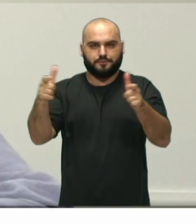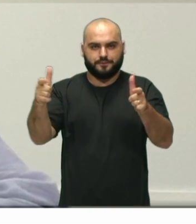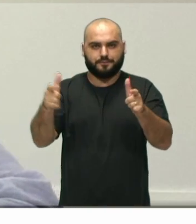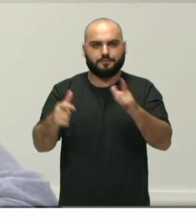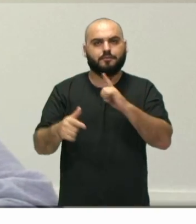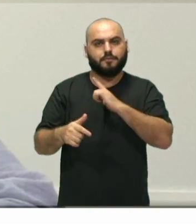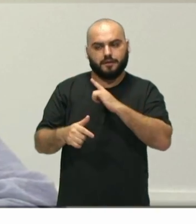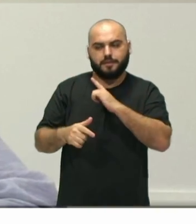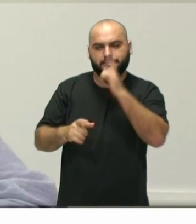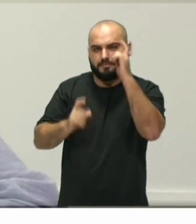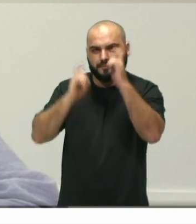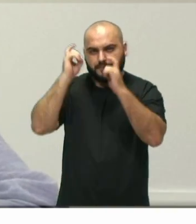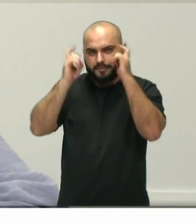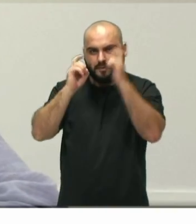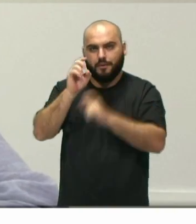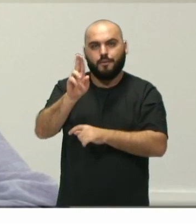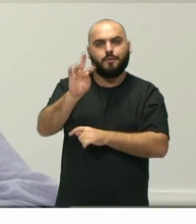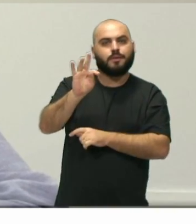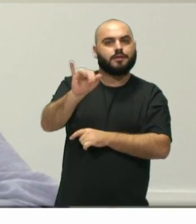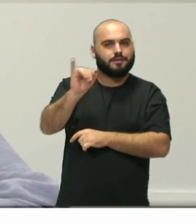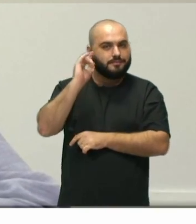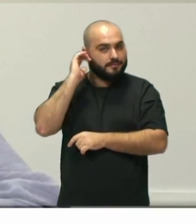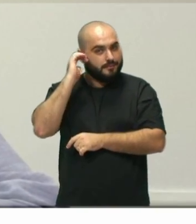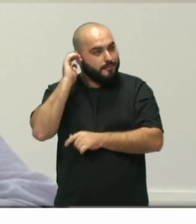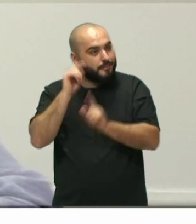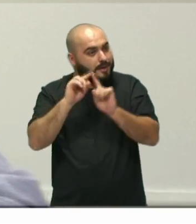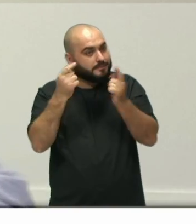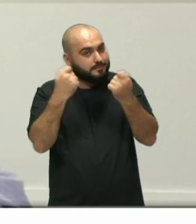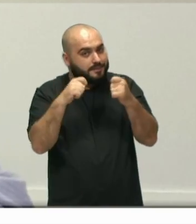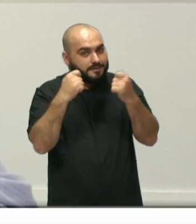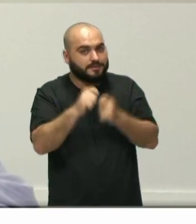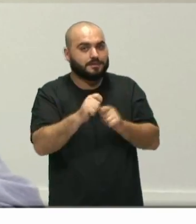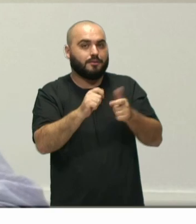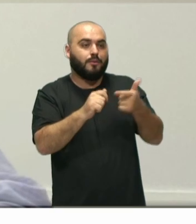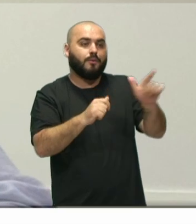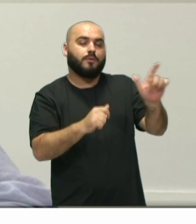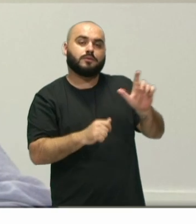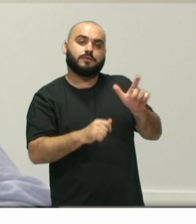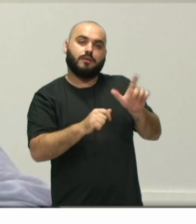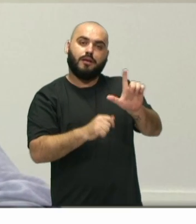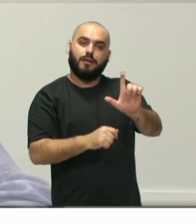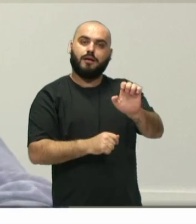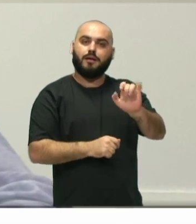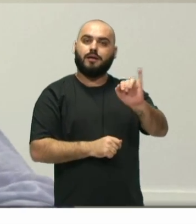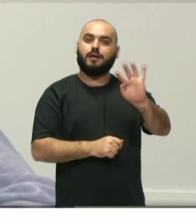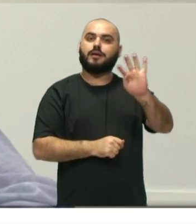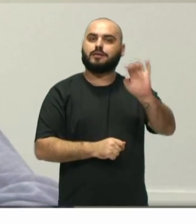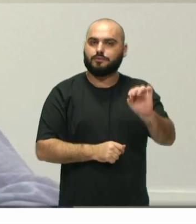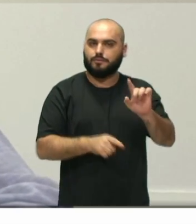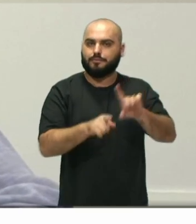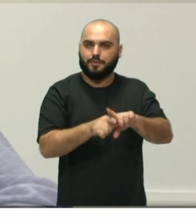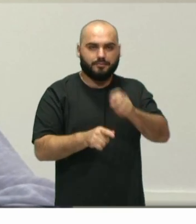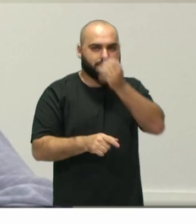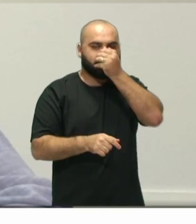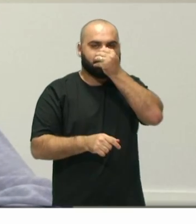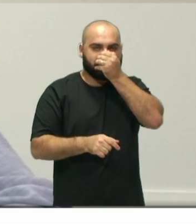tem muita preocupação com o leito de UTI, mas também a gente precisa dos leitos de retaguarda, leitos com dispositivo de oxigênio, para que a gente continue o